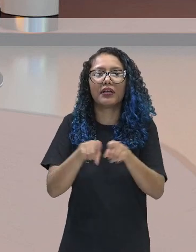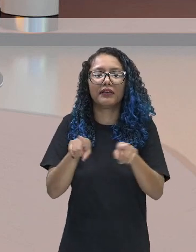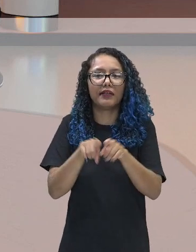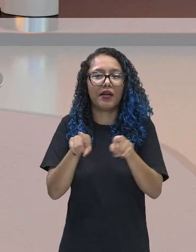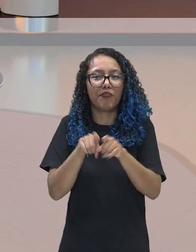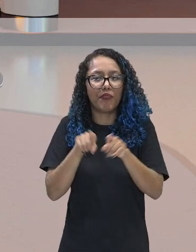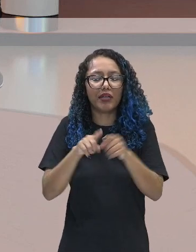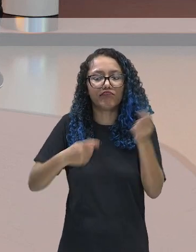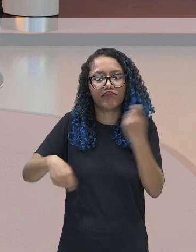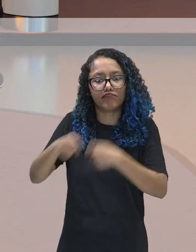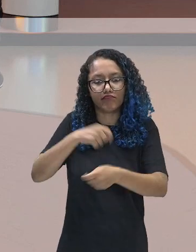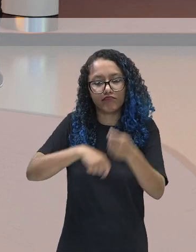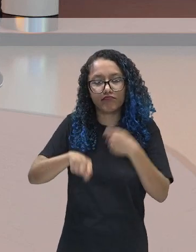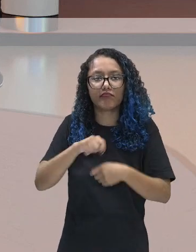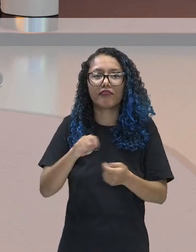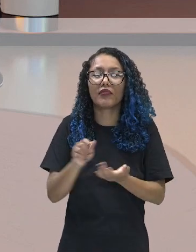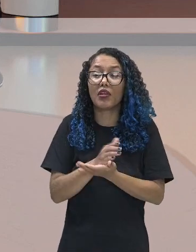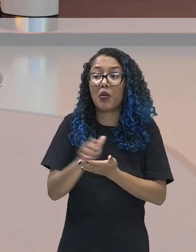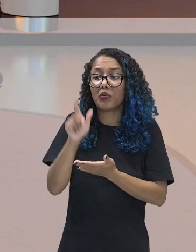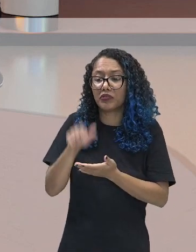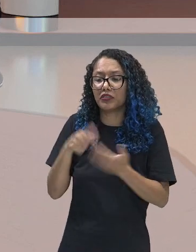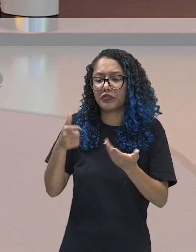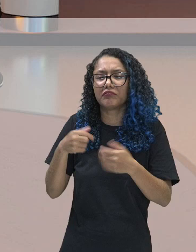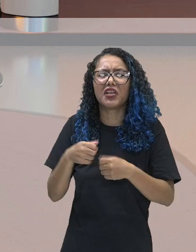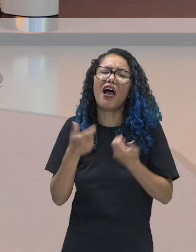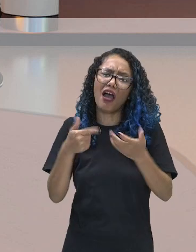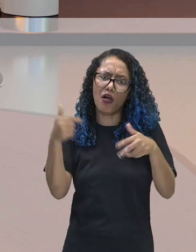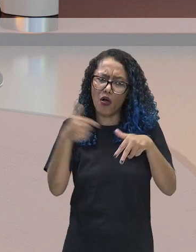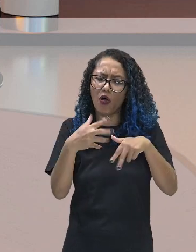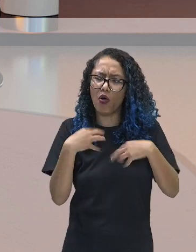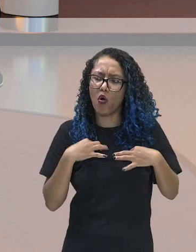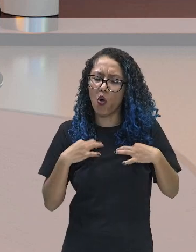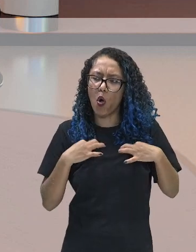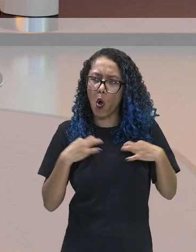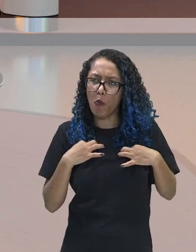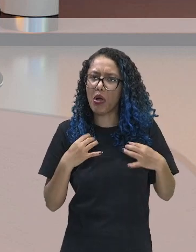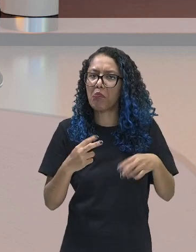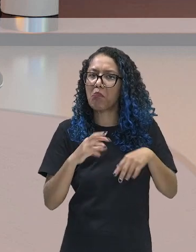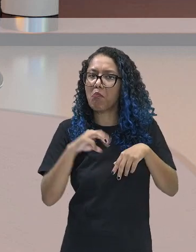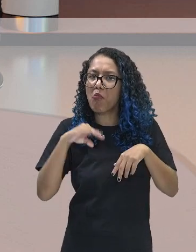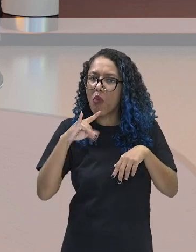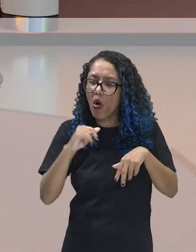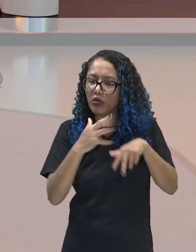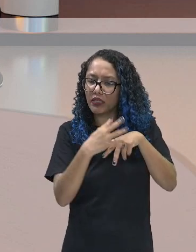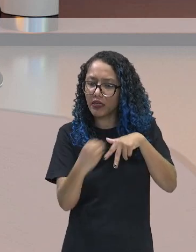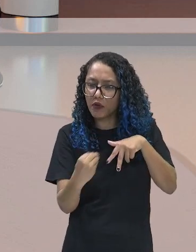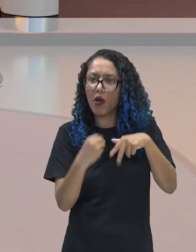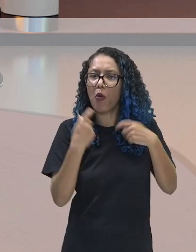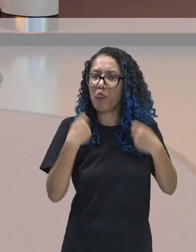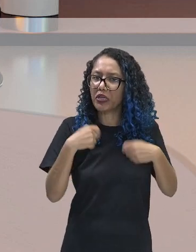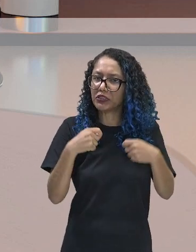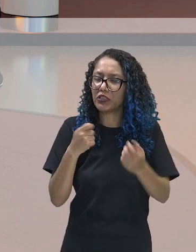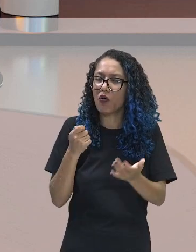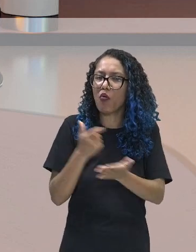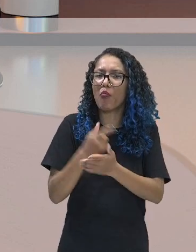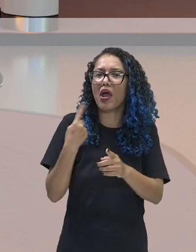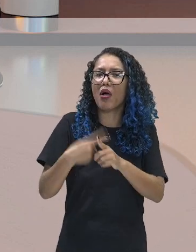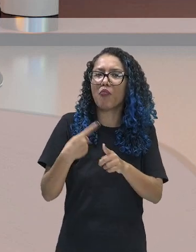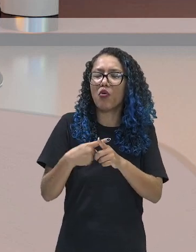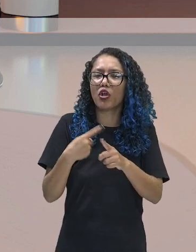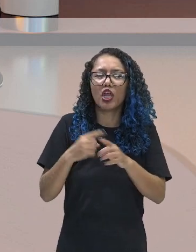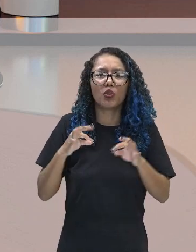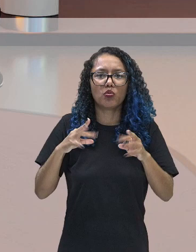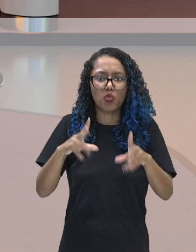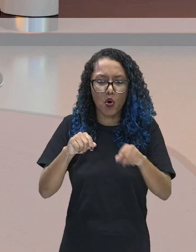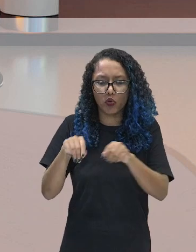mercadológico. Alguém diz que aquilo é moda, que aquilo é caro e você tem que vestir igual, até porque você não